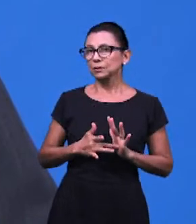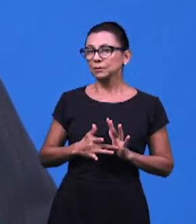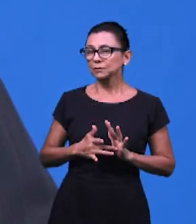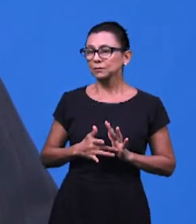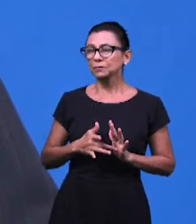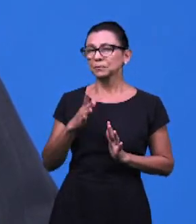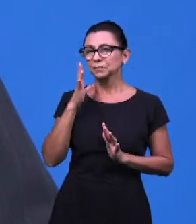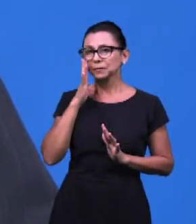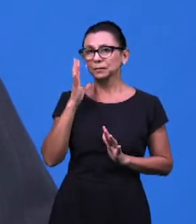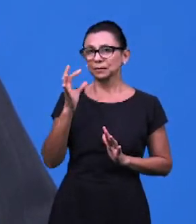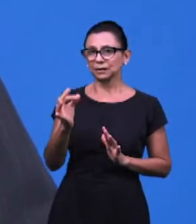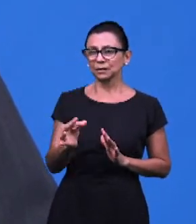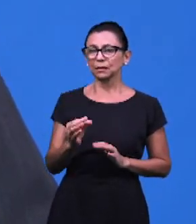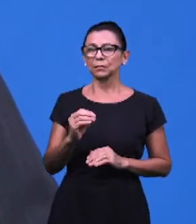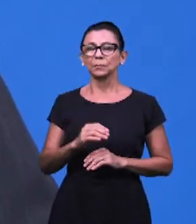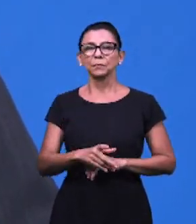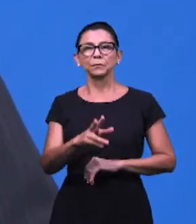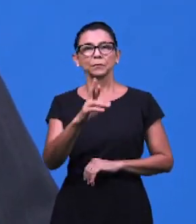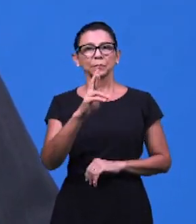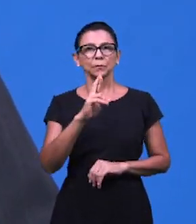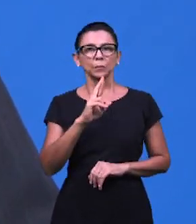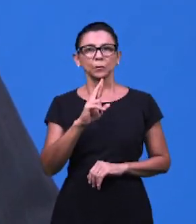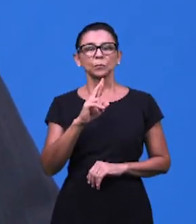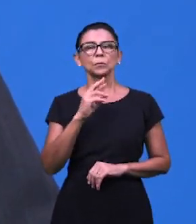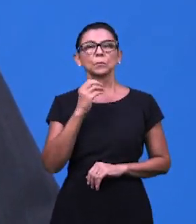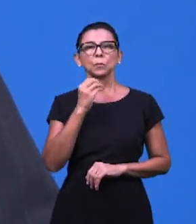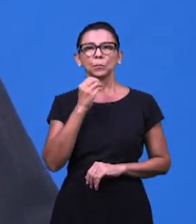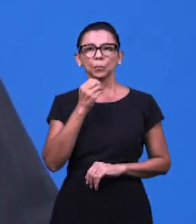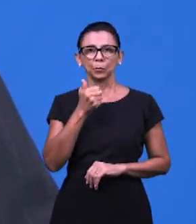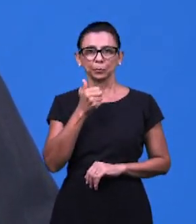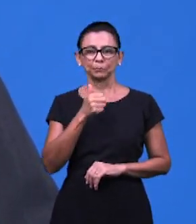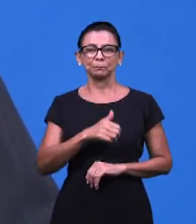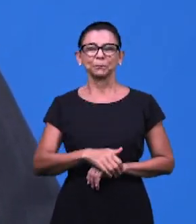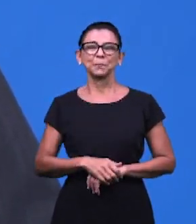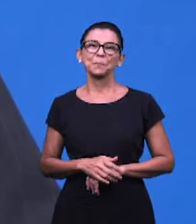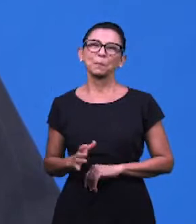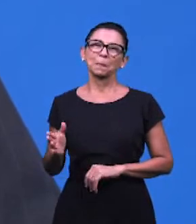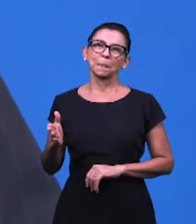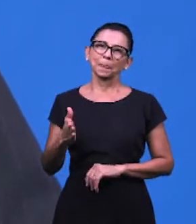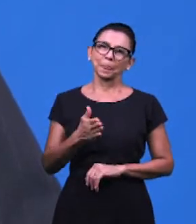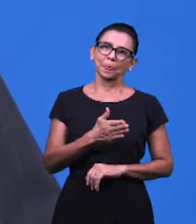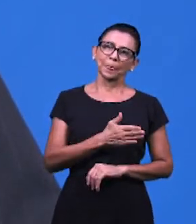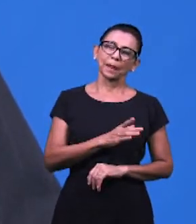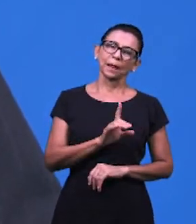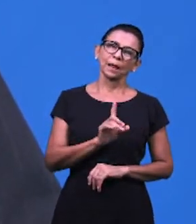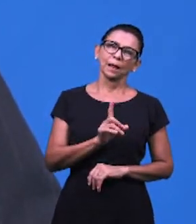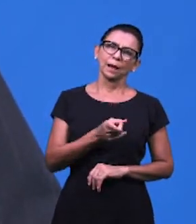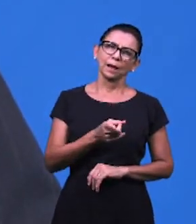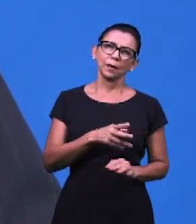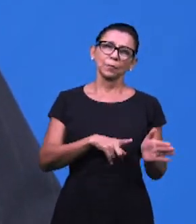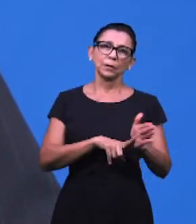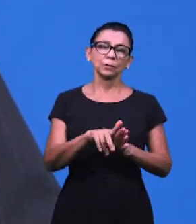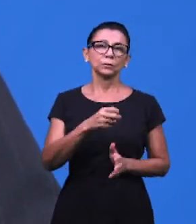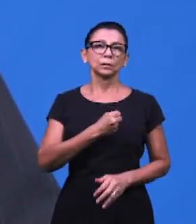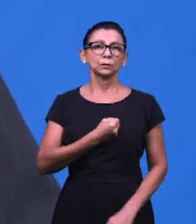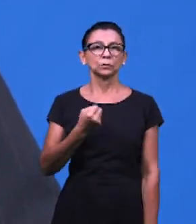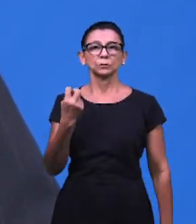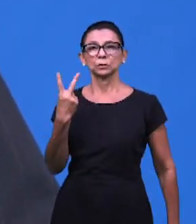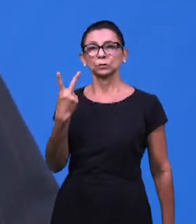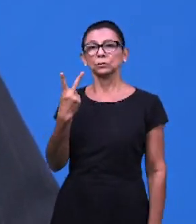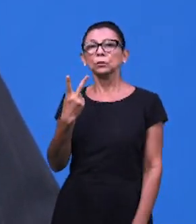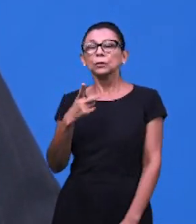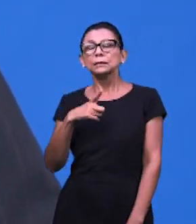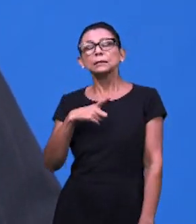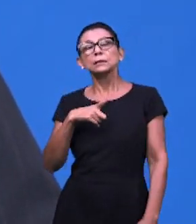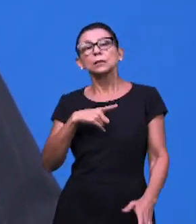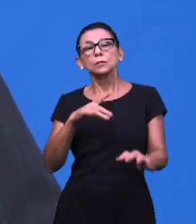Muito bem colocado pela irmã na sua resposta, glória a Jesus. Mas esta pergunta número 2, nós temos uma